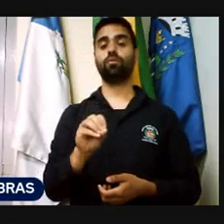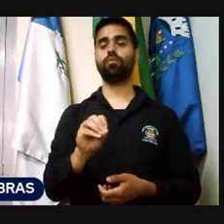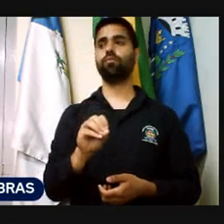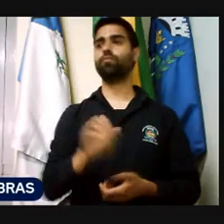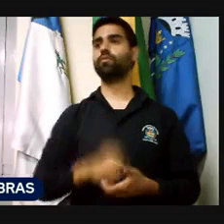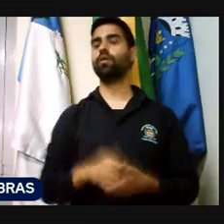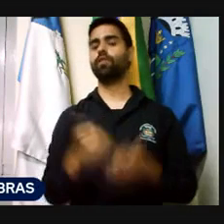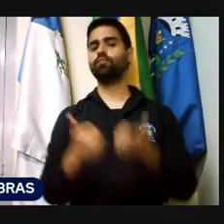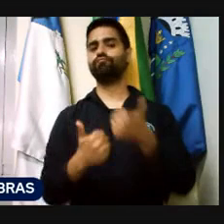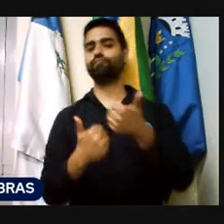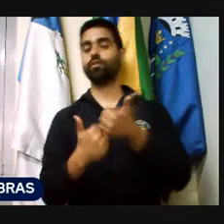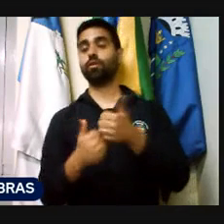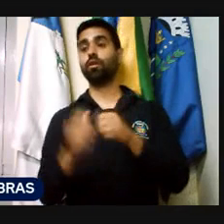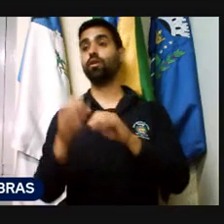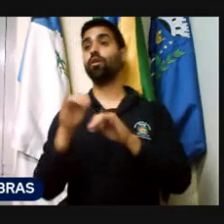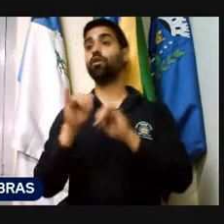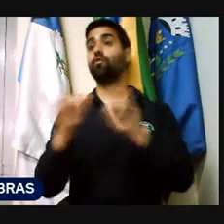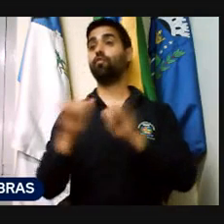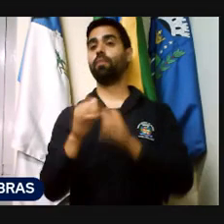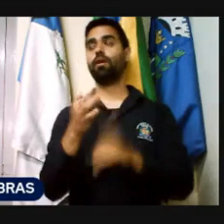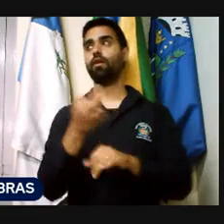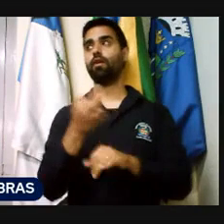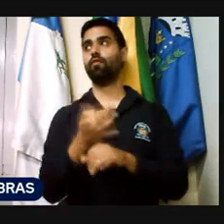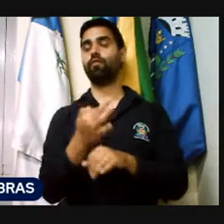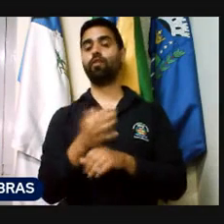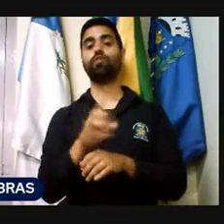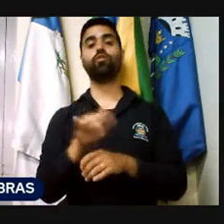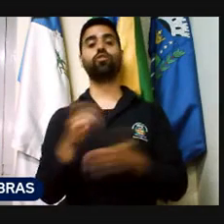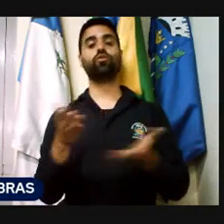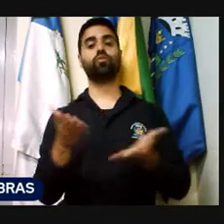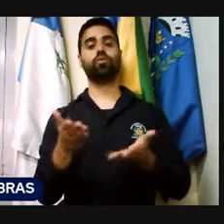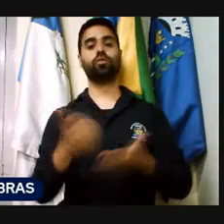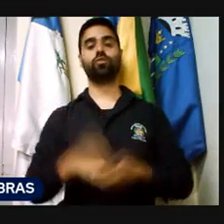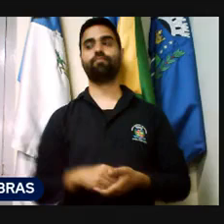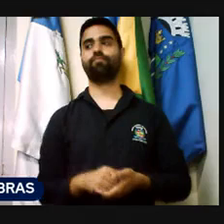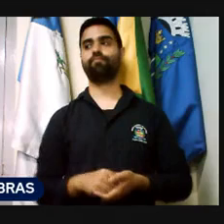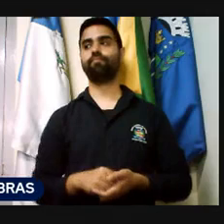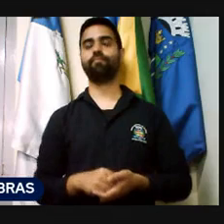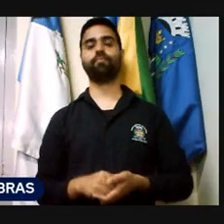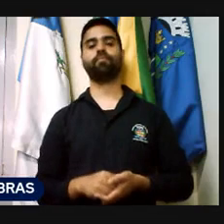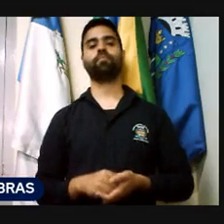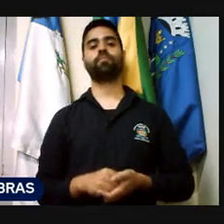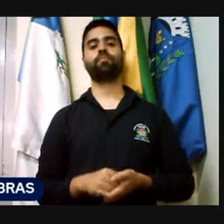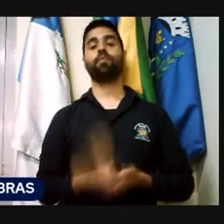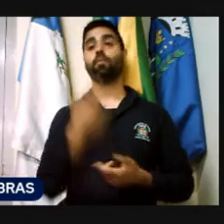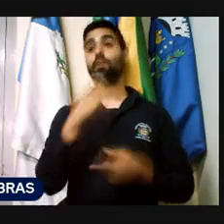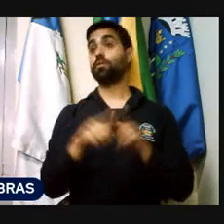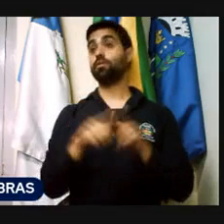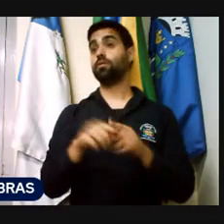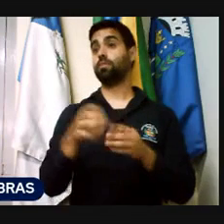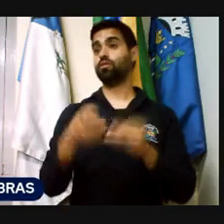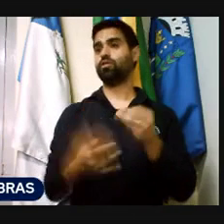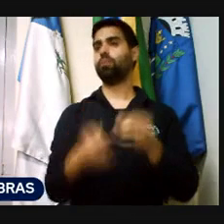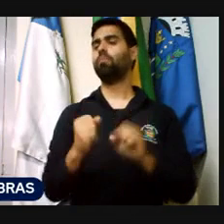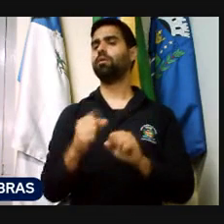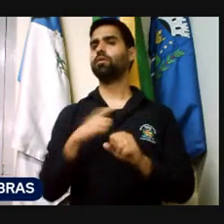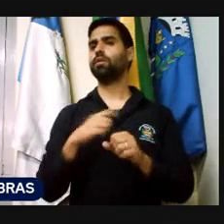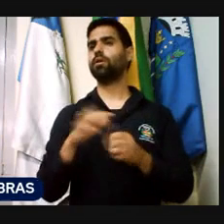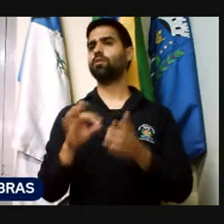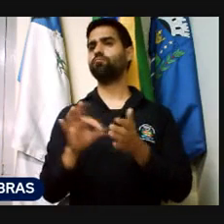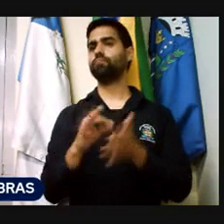sua assessoria, comunicar sua ausência na sessão ordinária desta data. Sem mais para o momento, solicito que a justificativa seja constada em